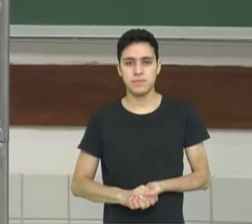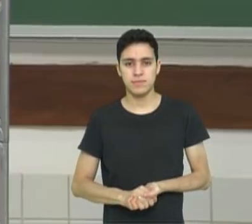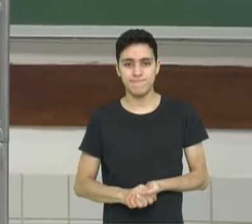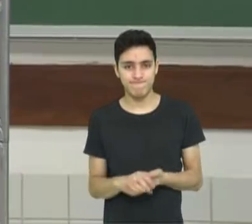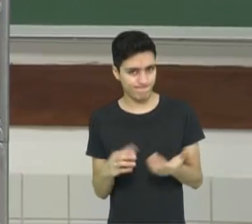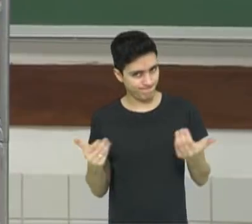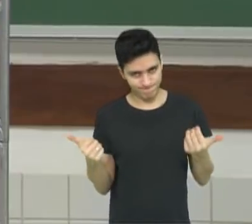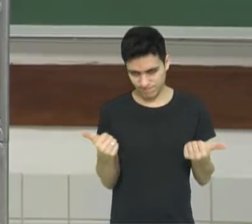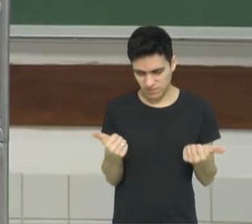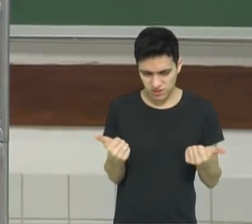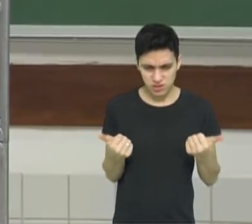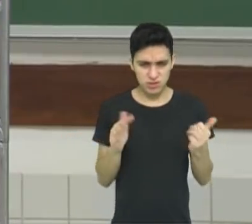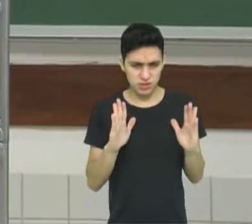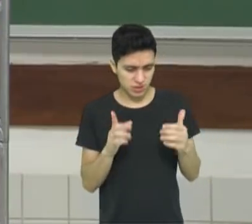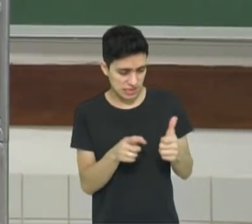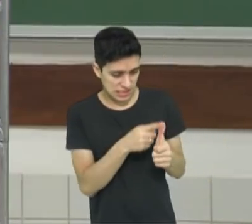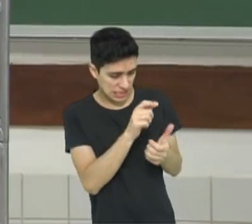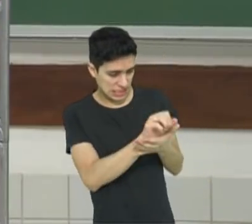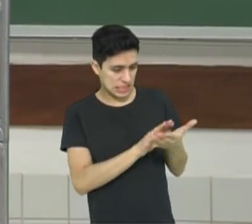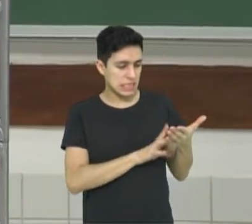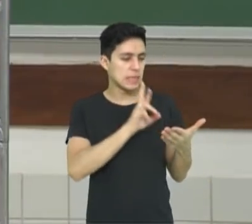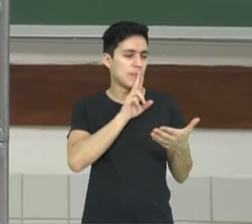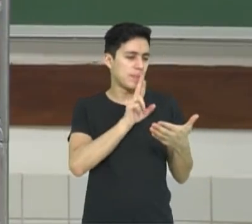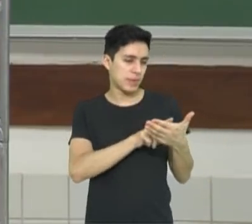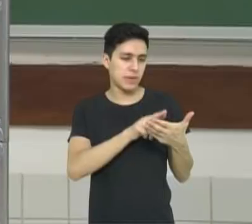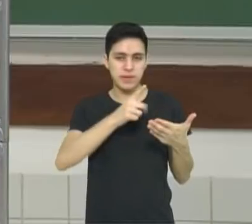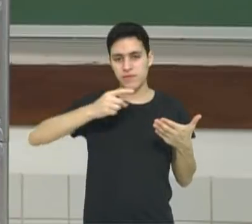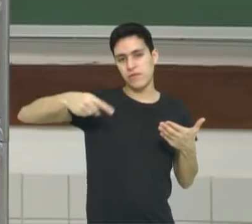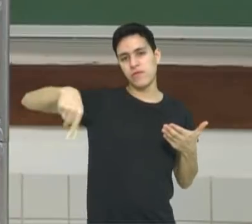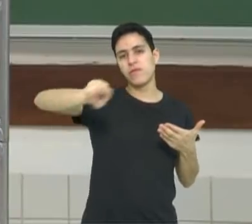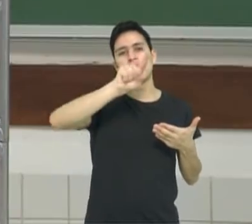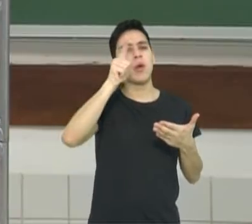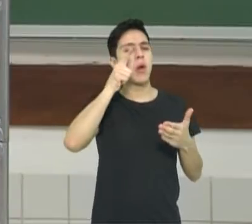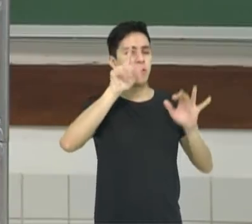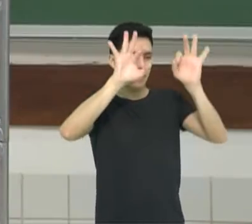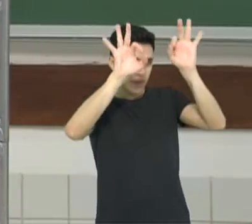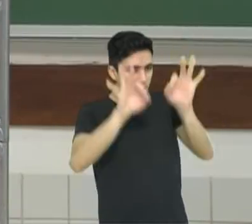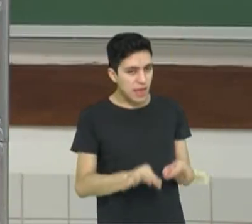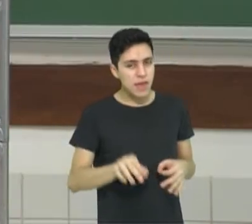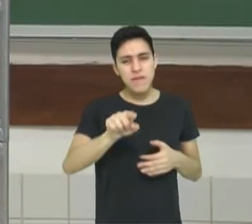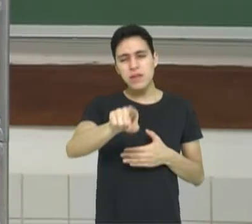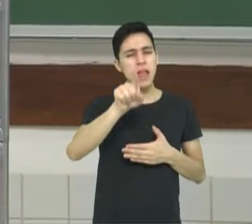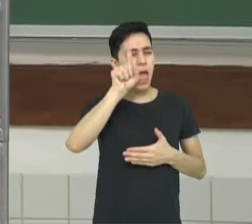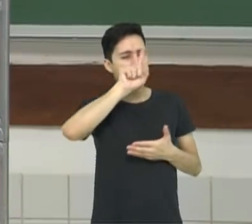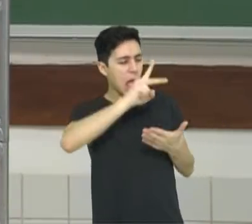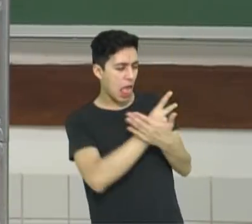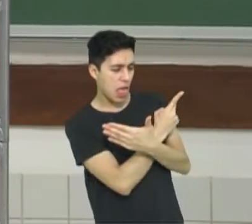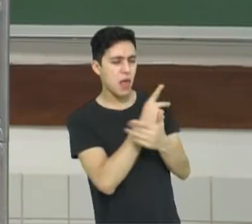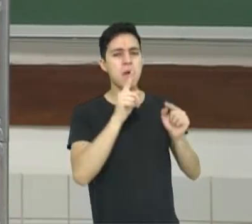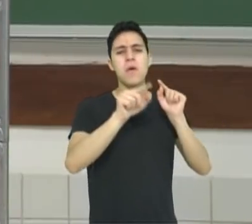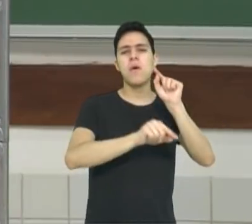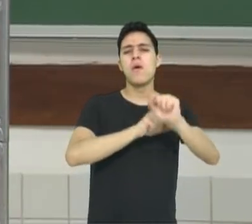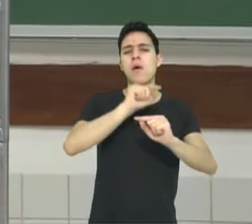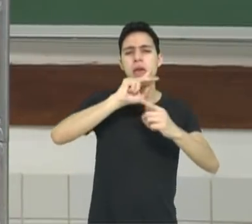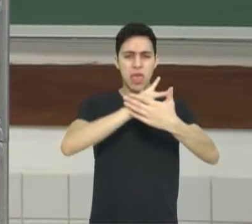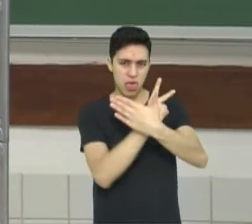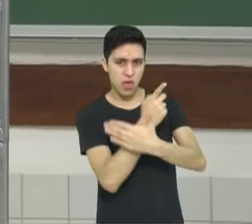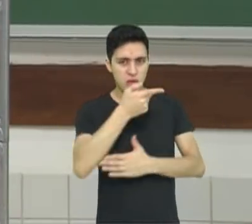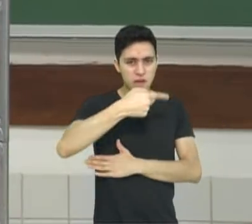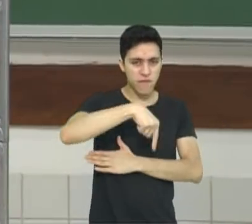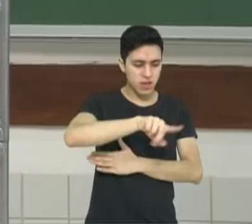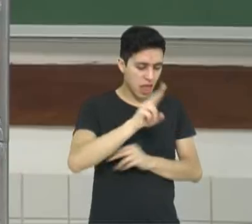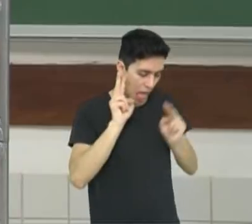Muito bem, já fizemos o primeiro. Você conseguiu acertar? Você errou? O que você errou? Conseguiu achar o teu